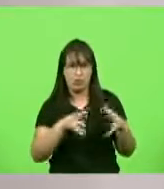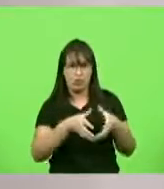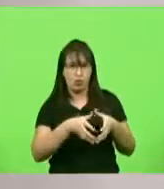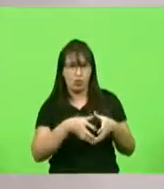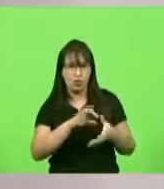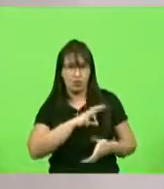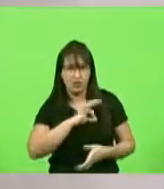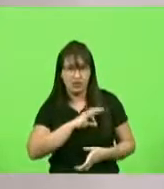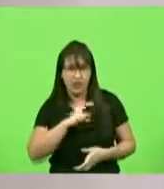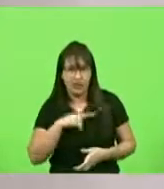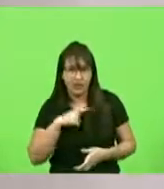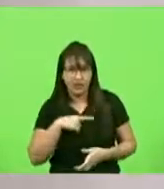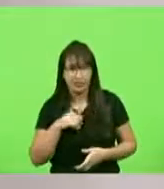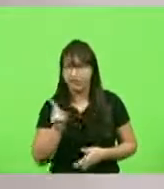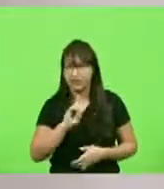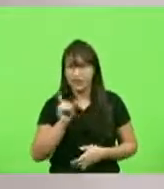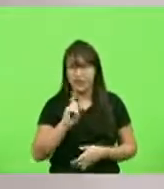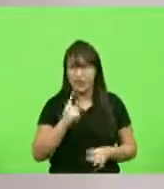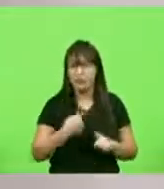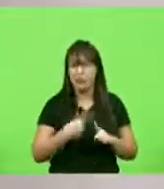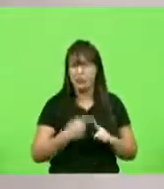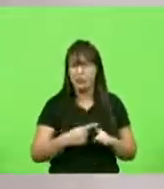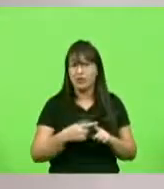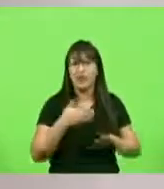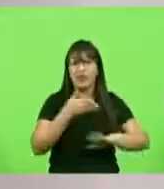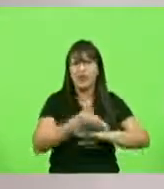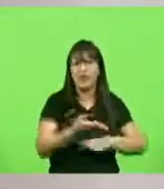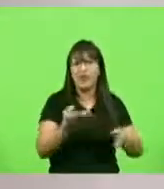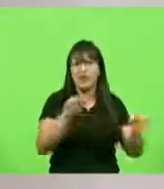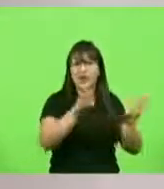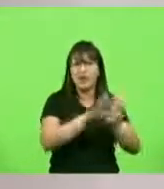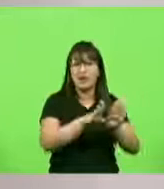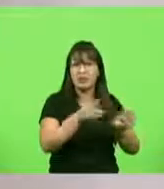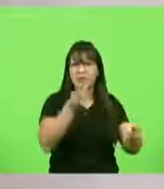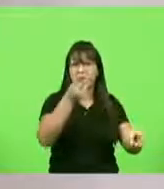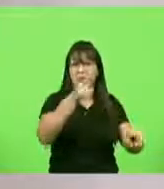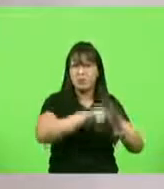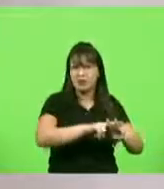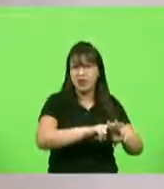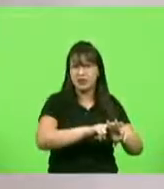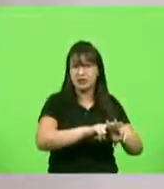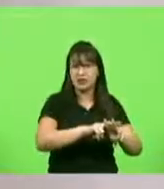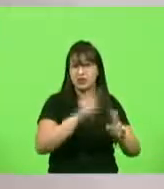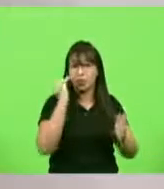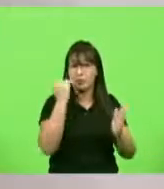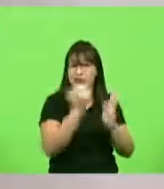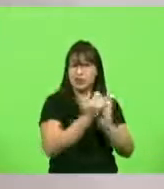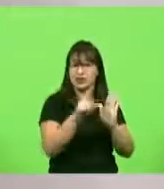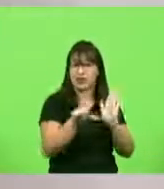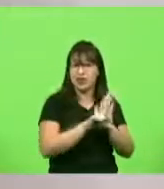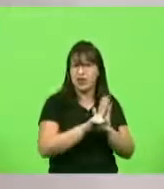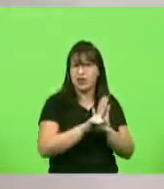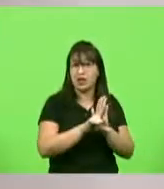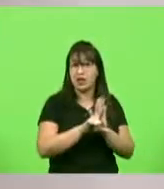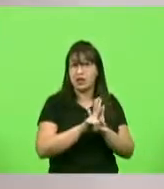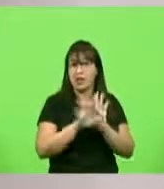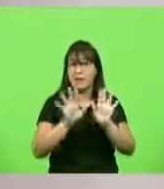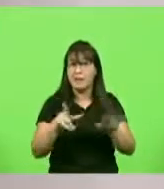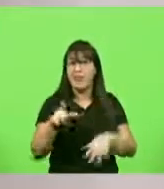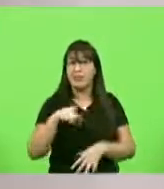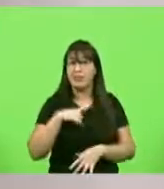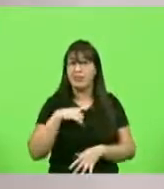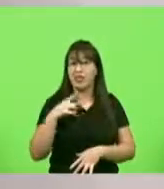Porque o policial vai lá, prende ele e cumpre a lei. Agora tem medo de traficante, tem medo de